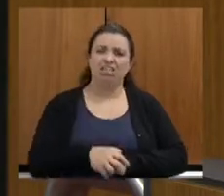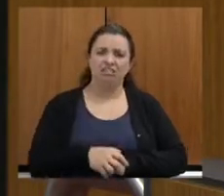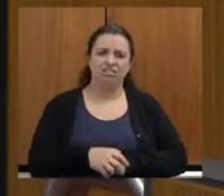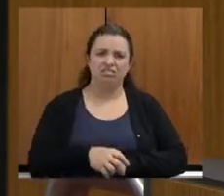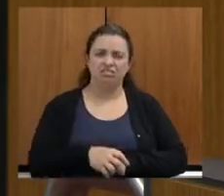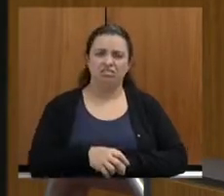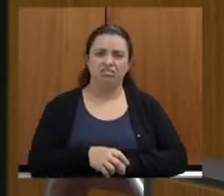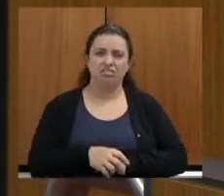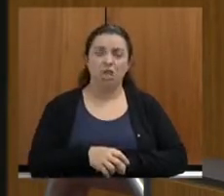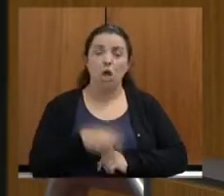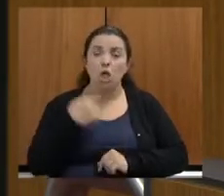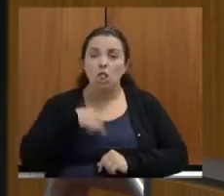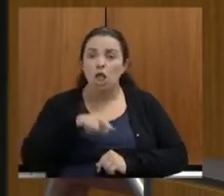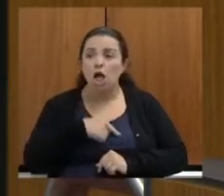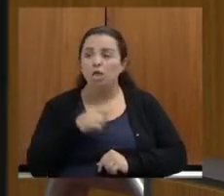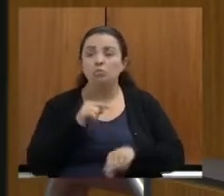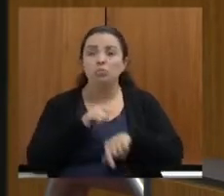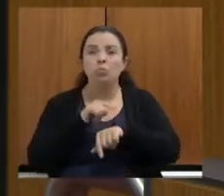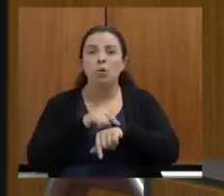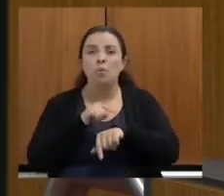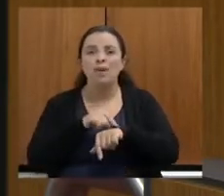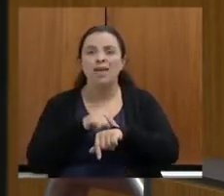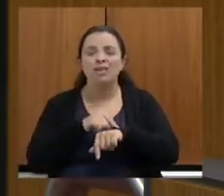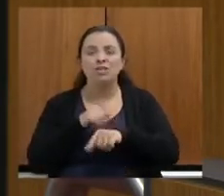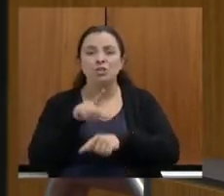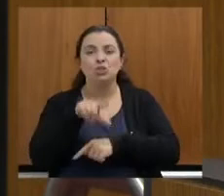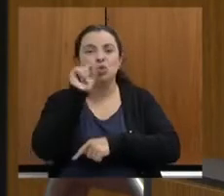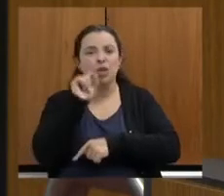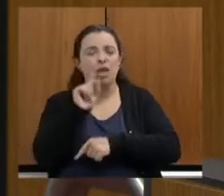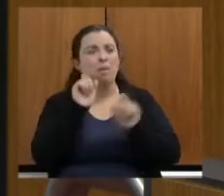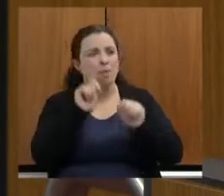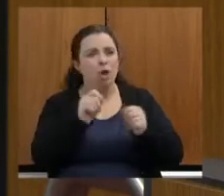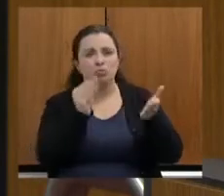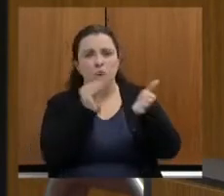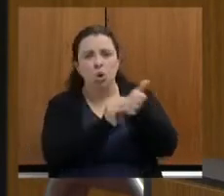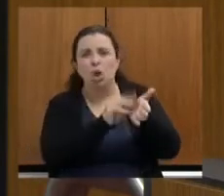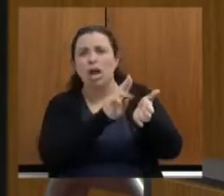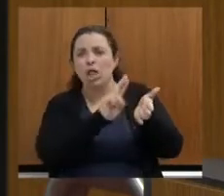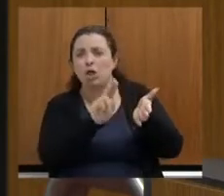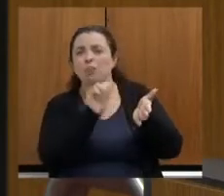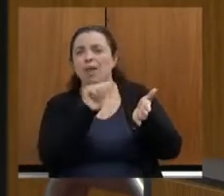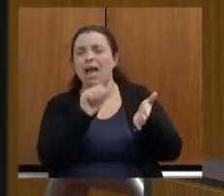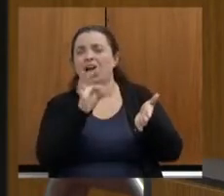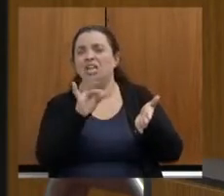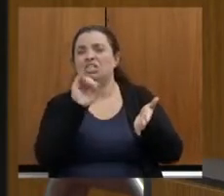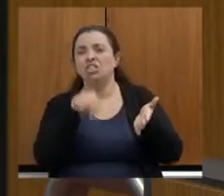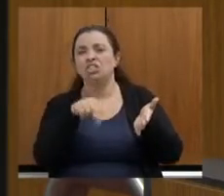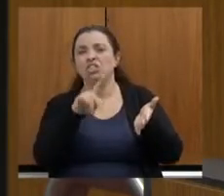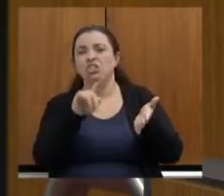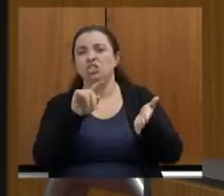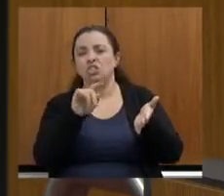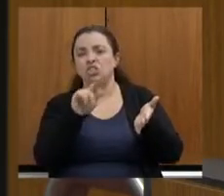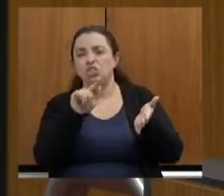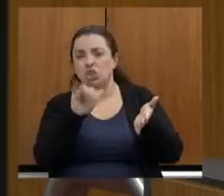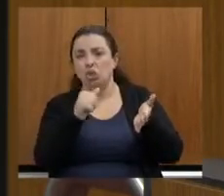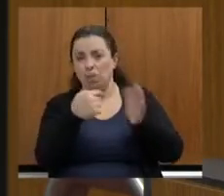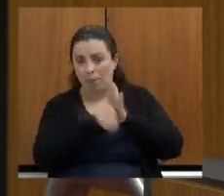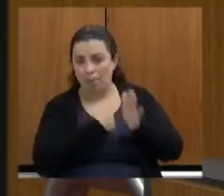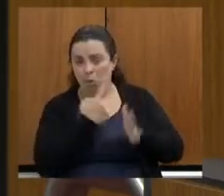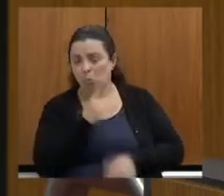se de fato a gente quer ser chamado e te atingido né Vamos tajado e